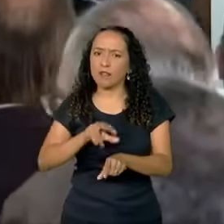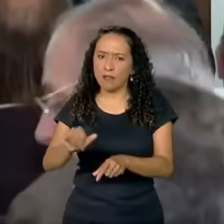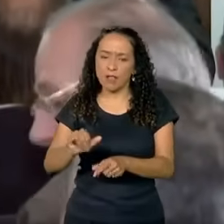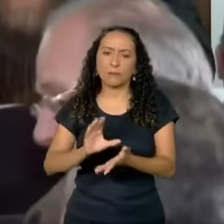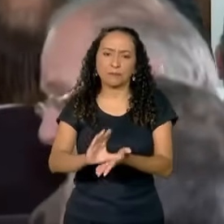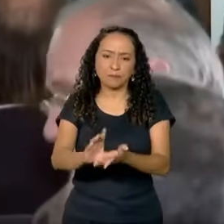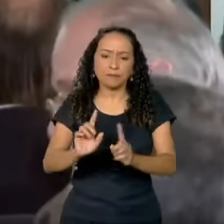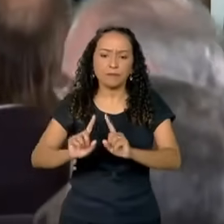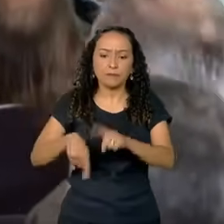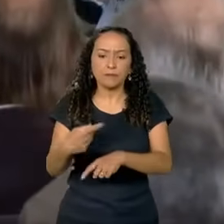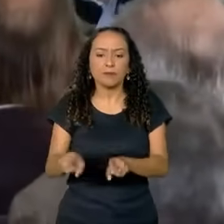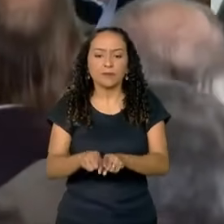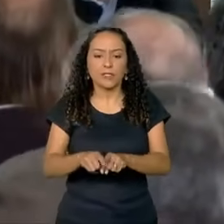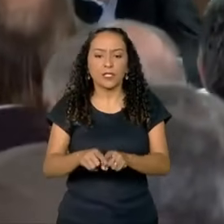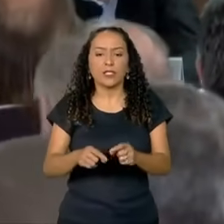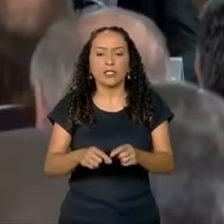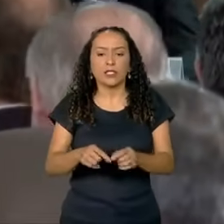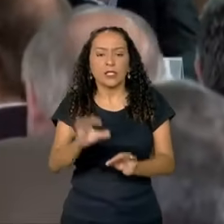né? Depois,